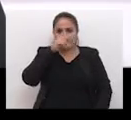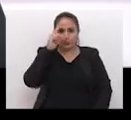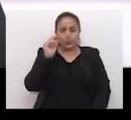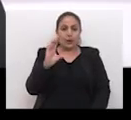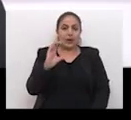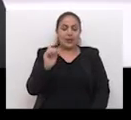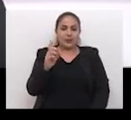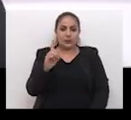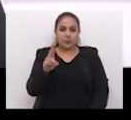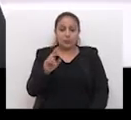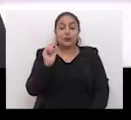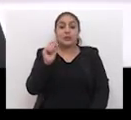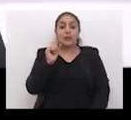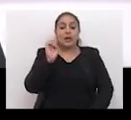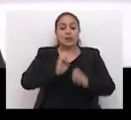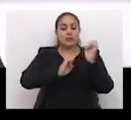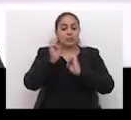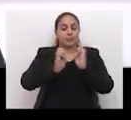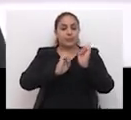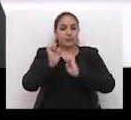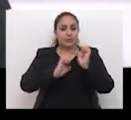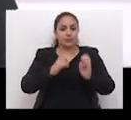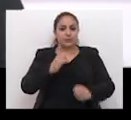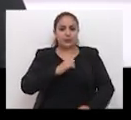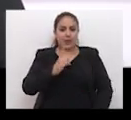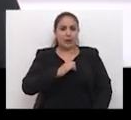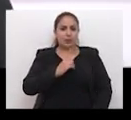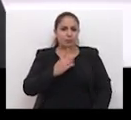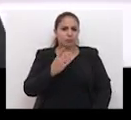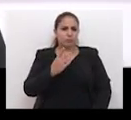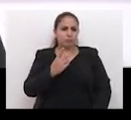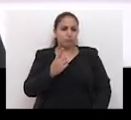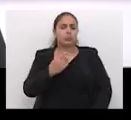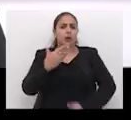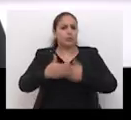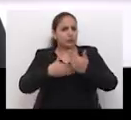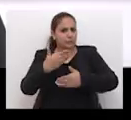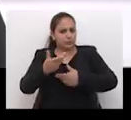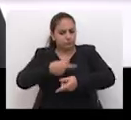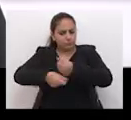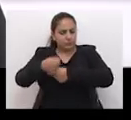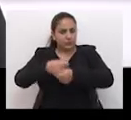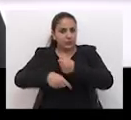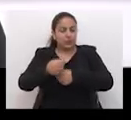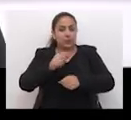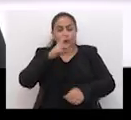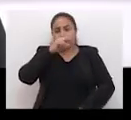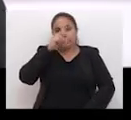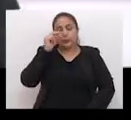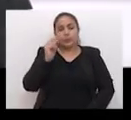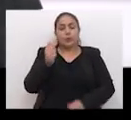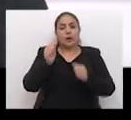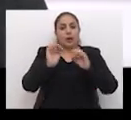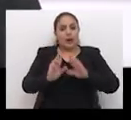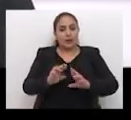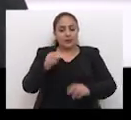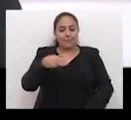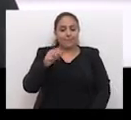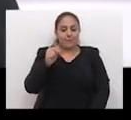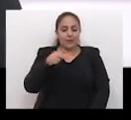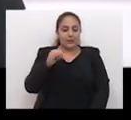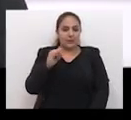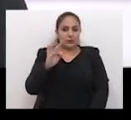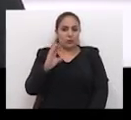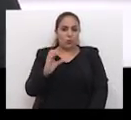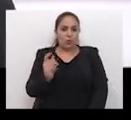do município, Cadu, de que a empresa estaria num estado muito avançado de negociação com o município para a área da